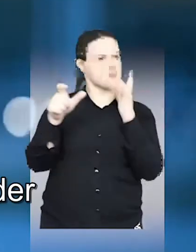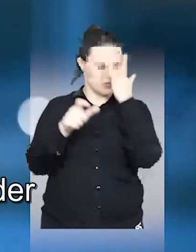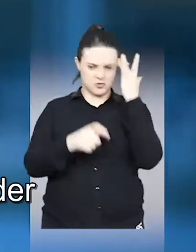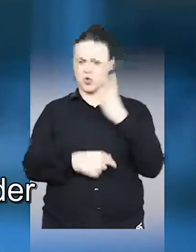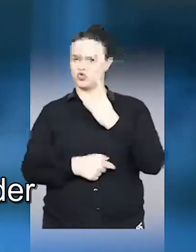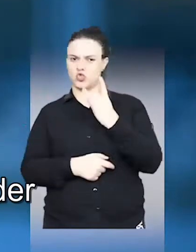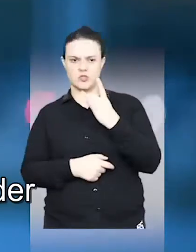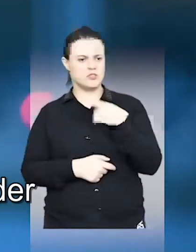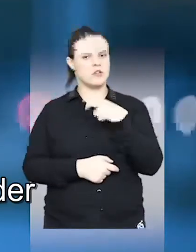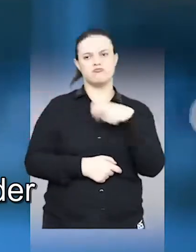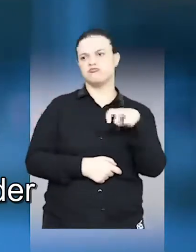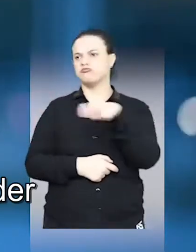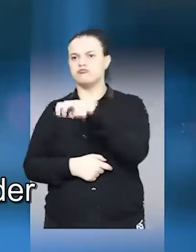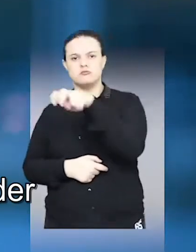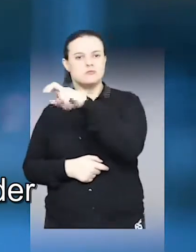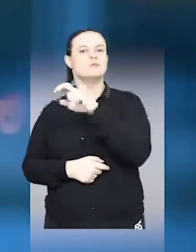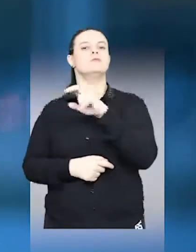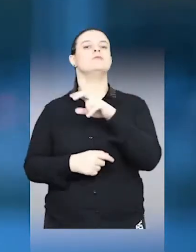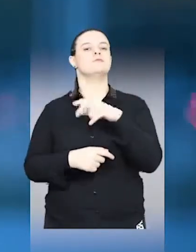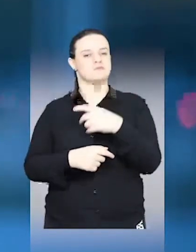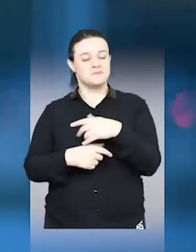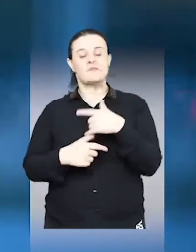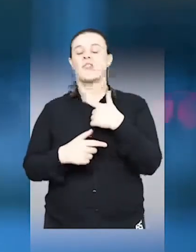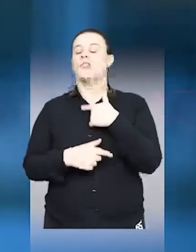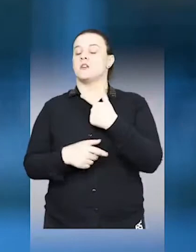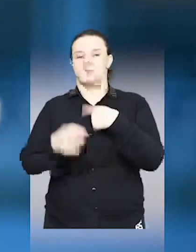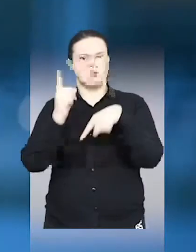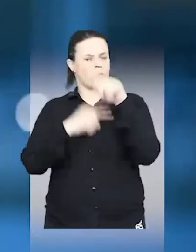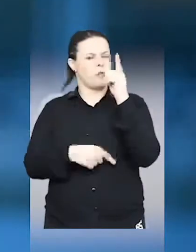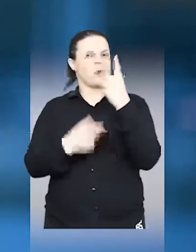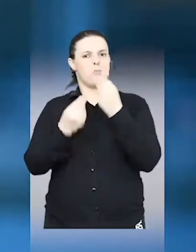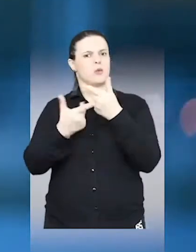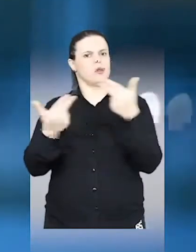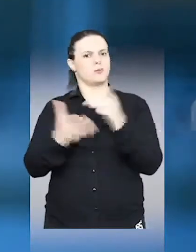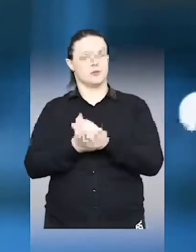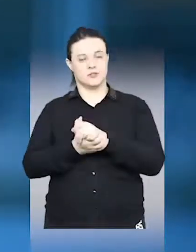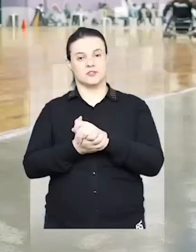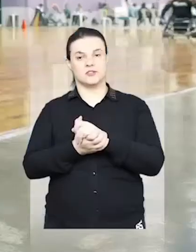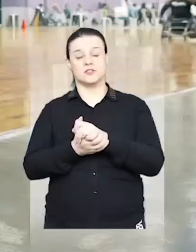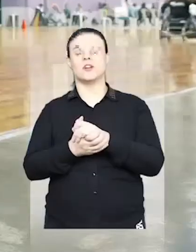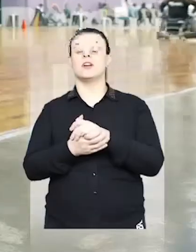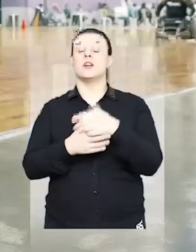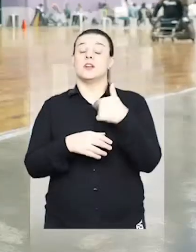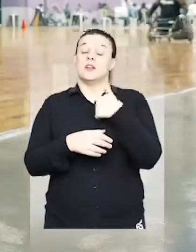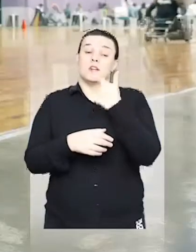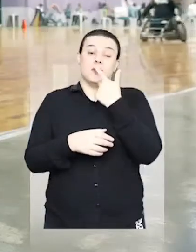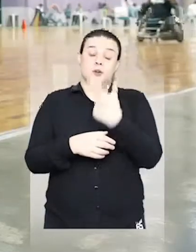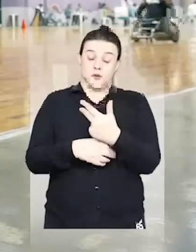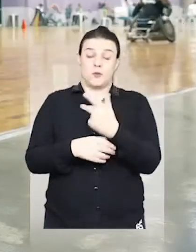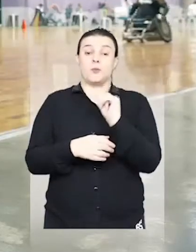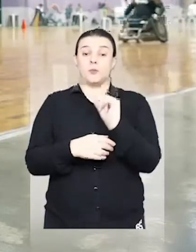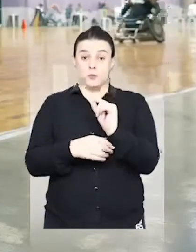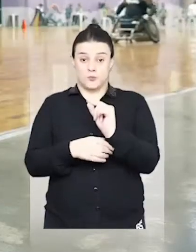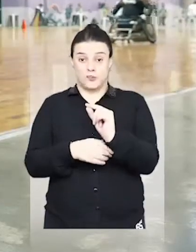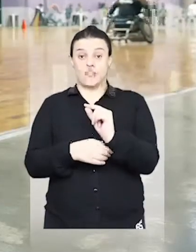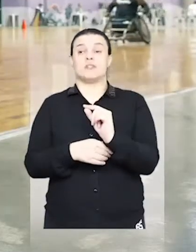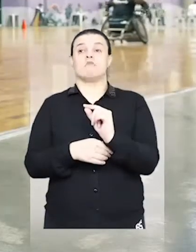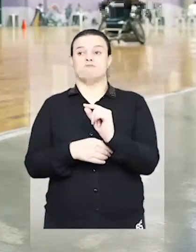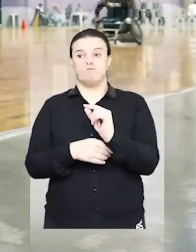de ninguém para sair de casa. E superei muita coisa. Eu posso dizer